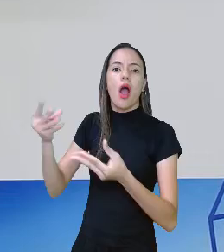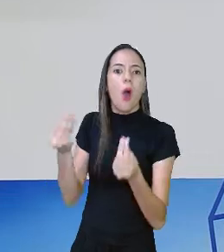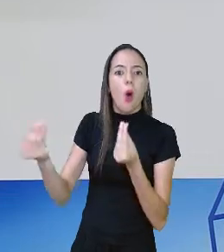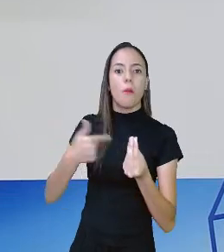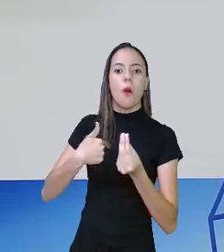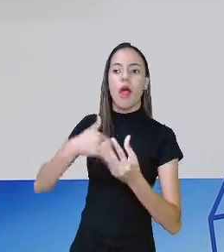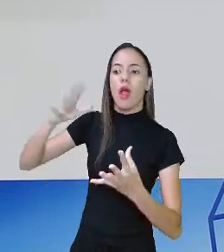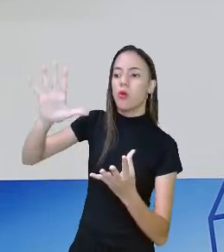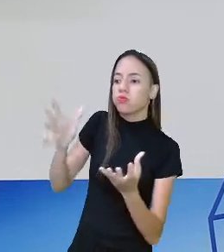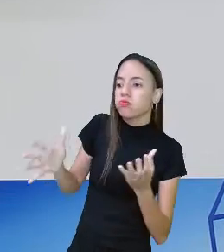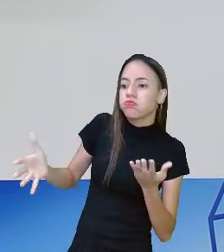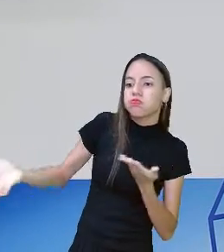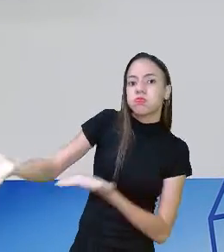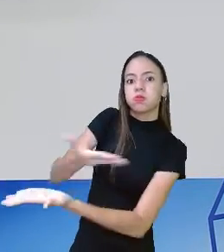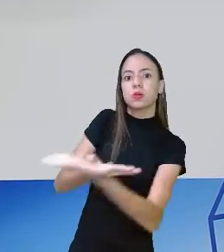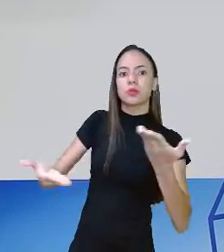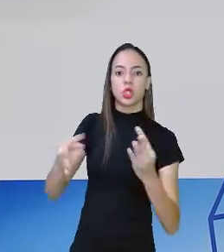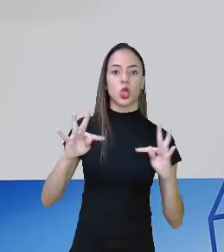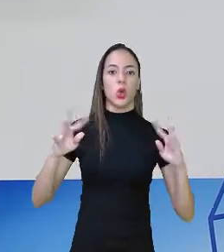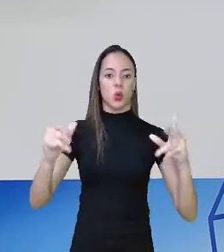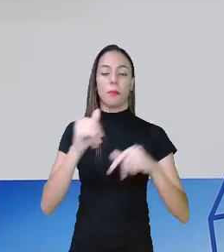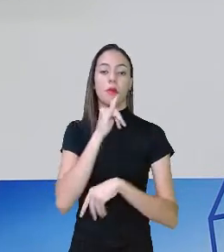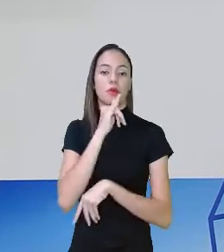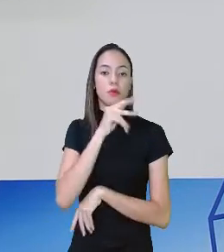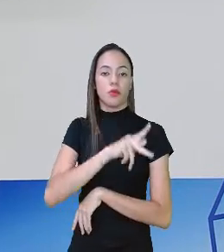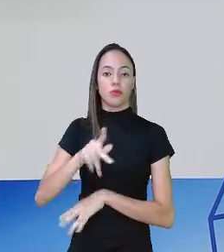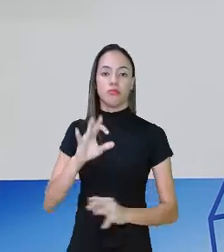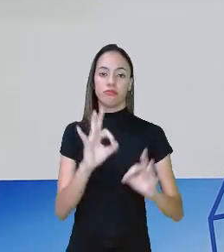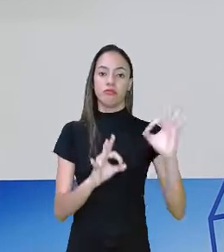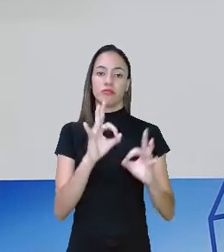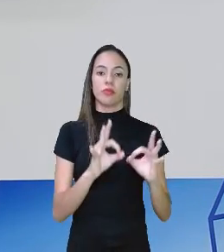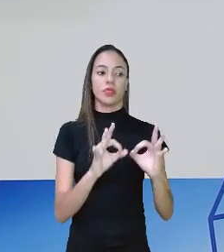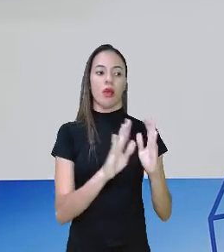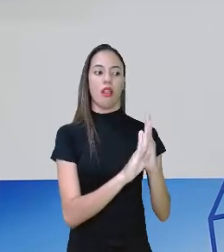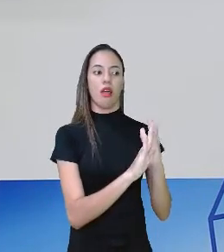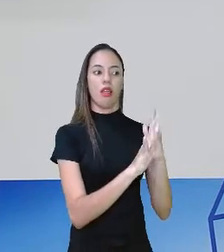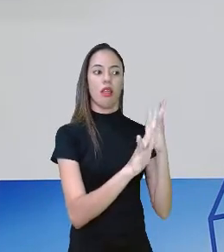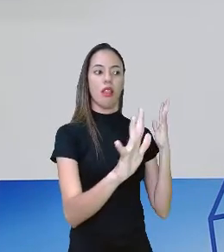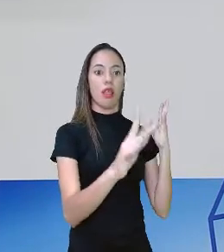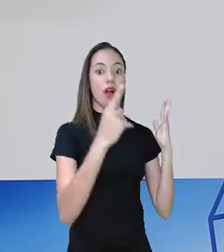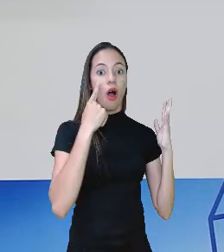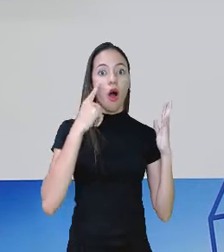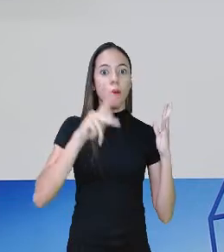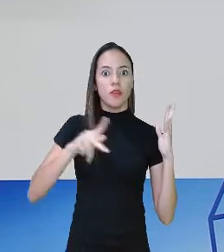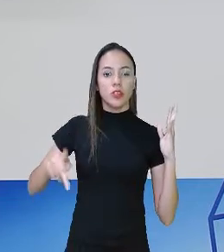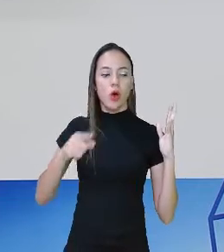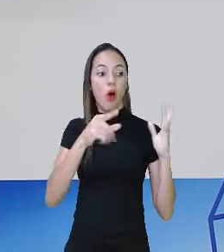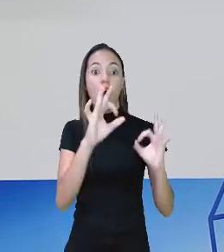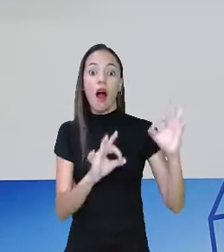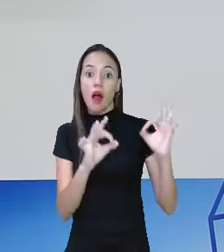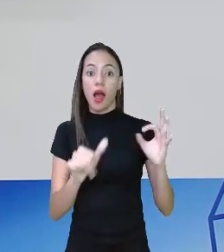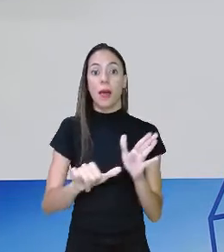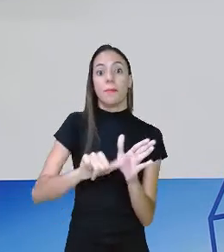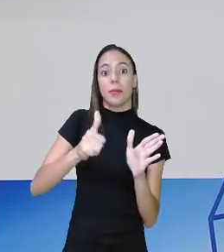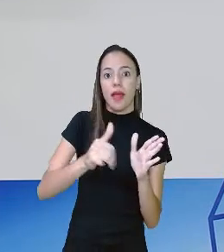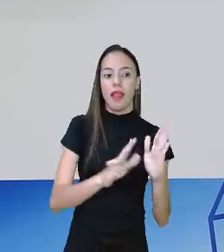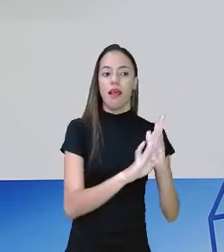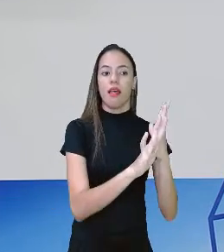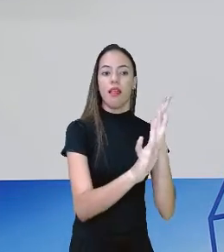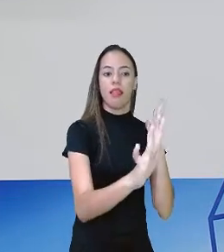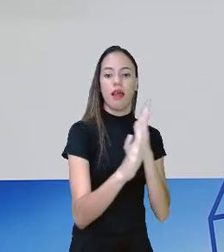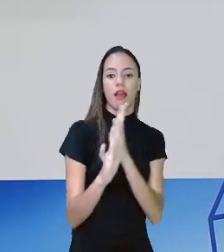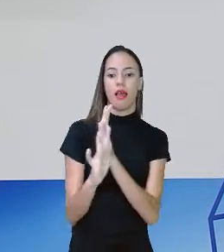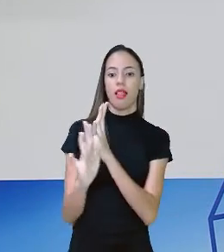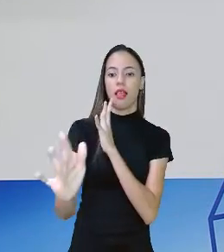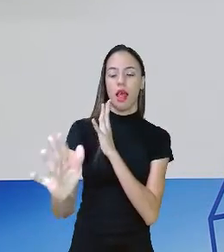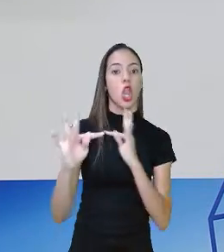ele organiza a sala dele em fila, então, vamos, essa primeira fila, a segunda, e todos vão